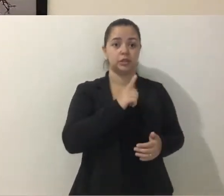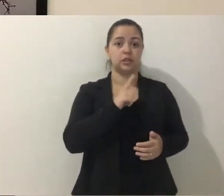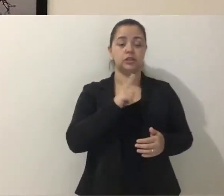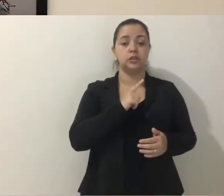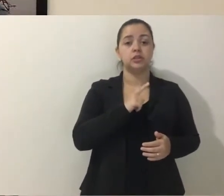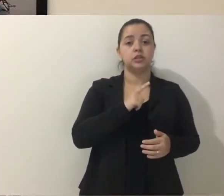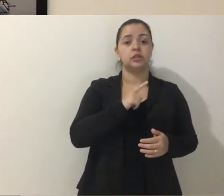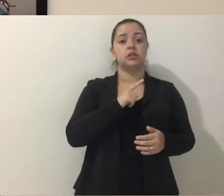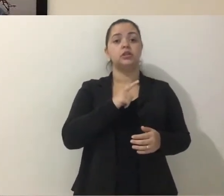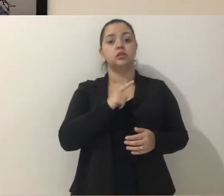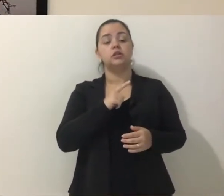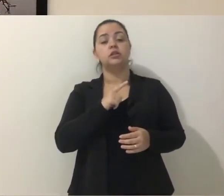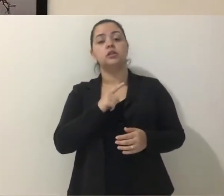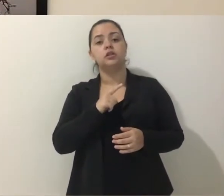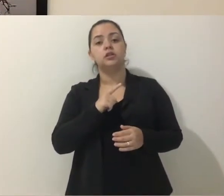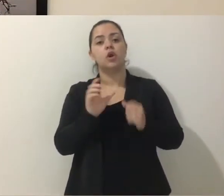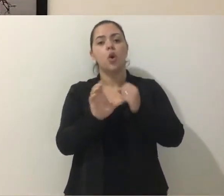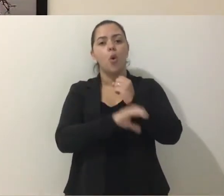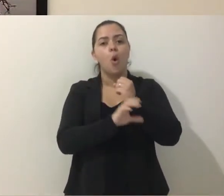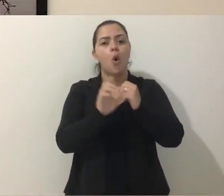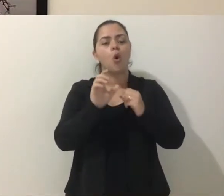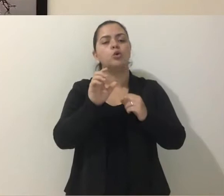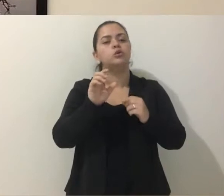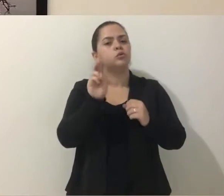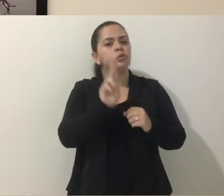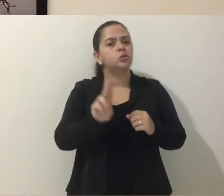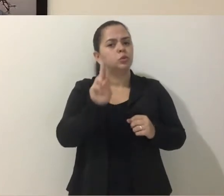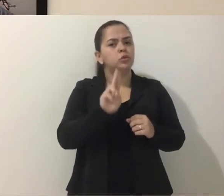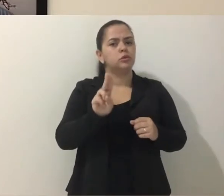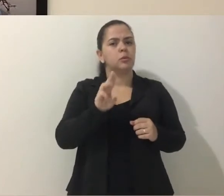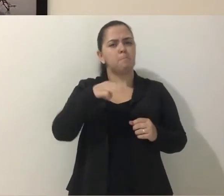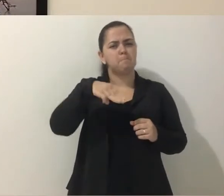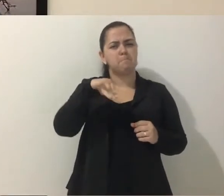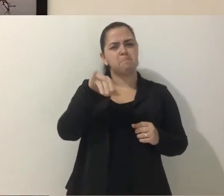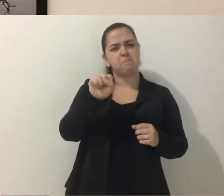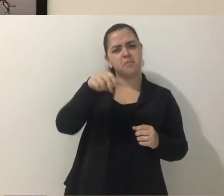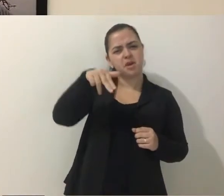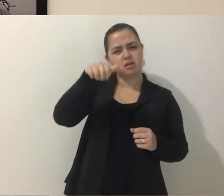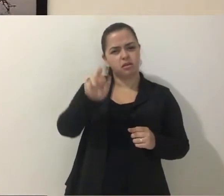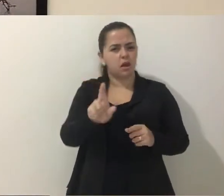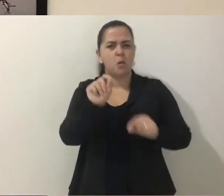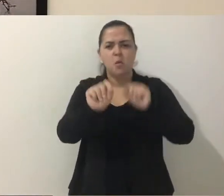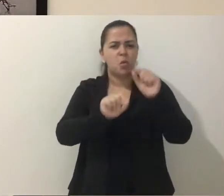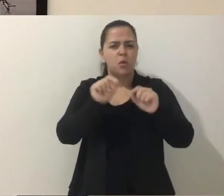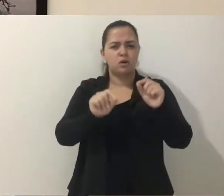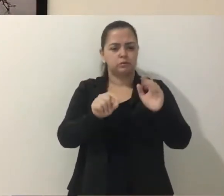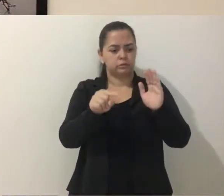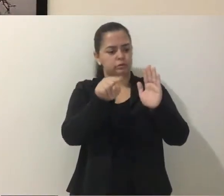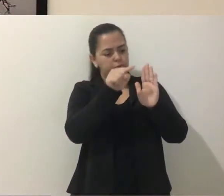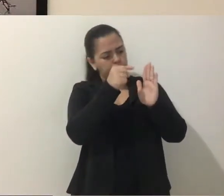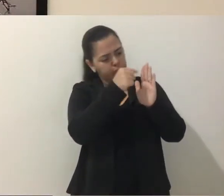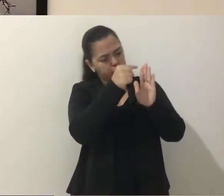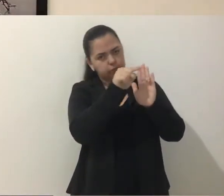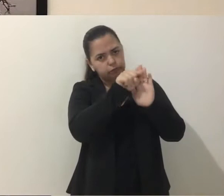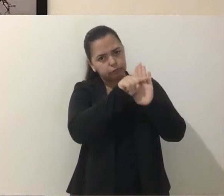chamado Mishnah. Mais ou menos isso a palavra. Que ele contém um tratado nesse código jurídico